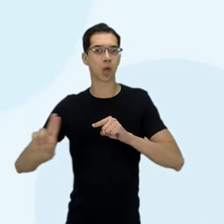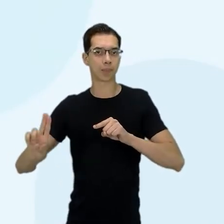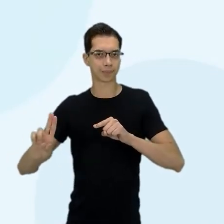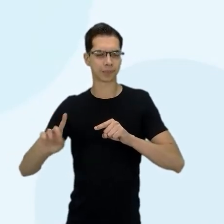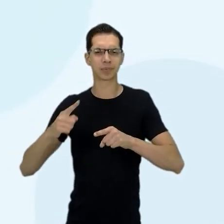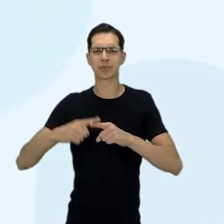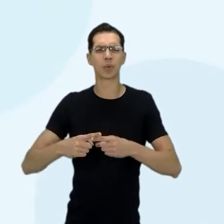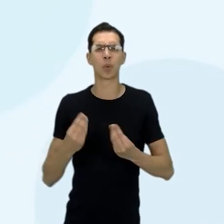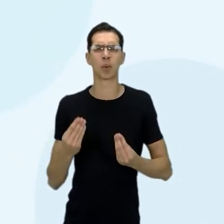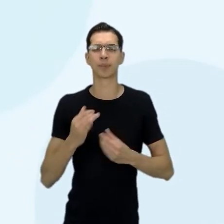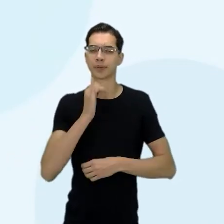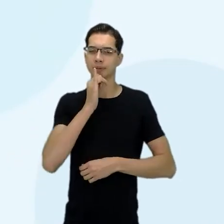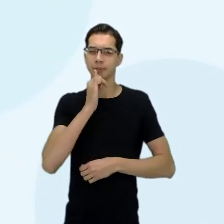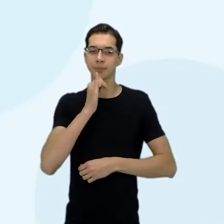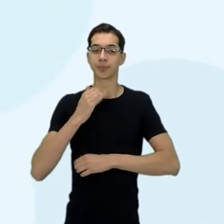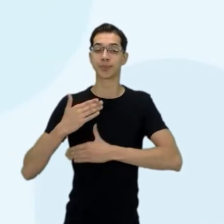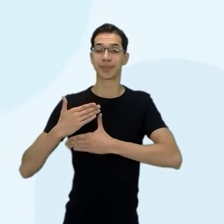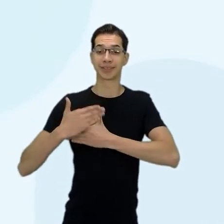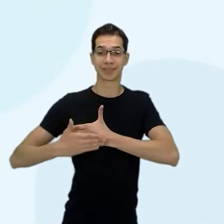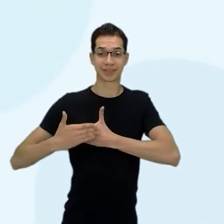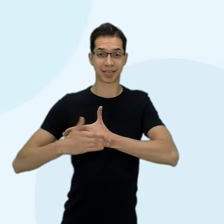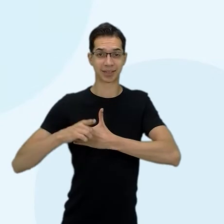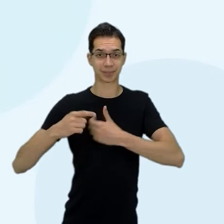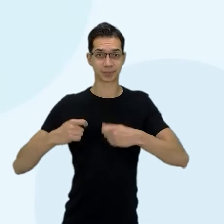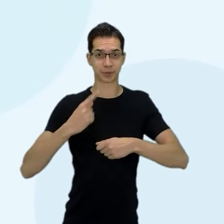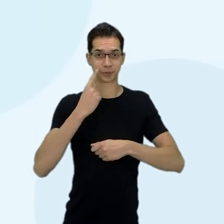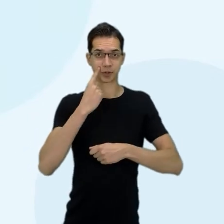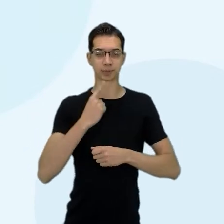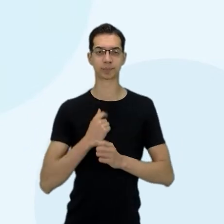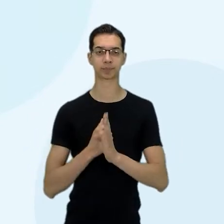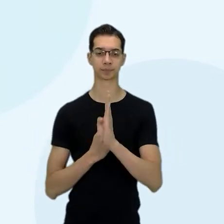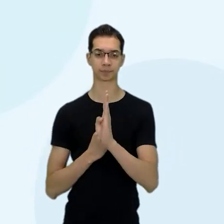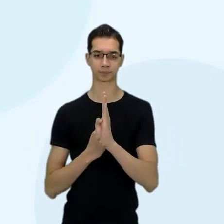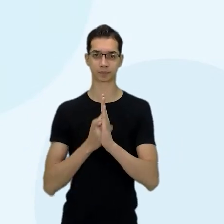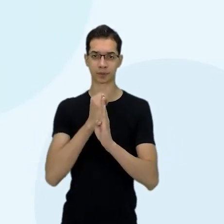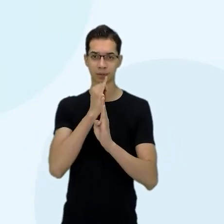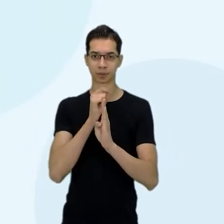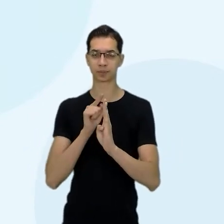esperar passar por esse ponto aqui que a gente demarcou.